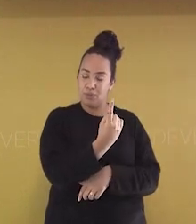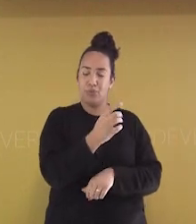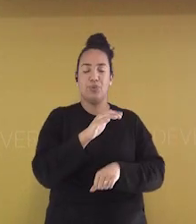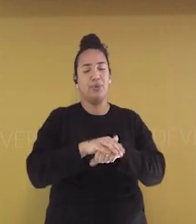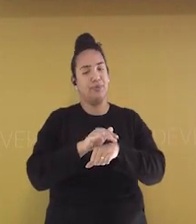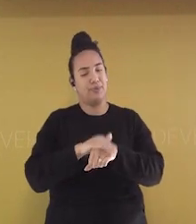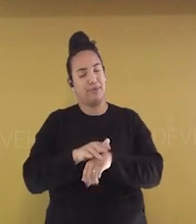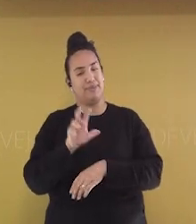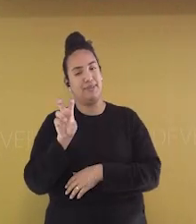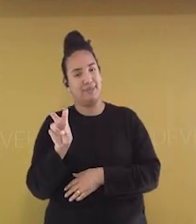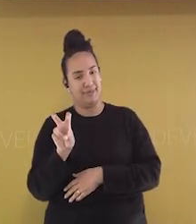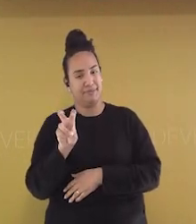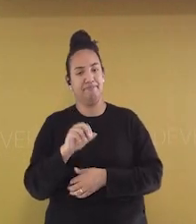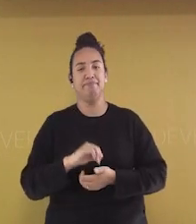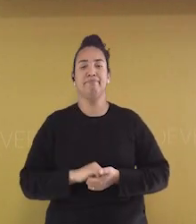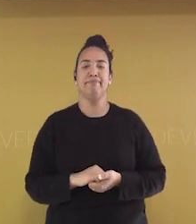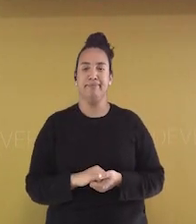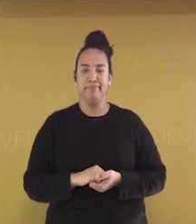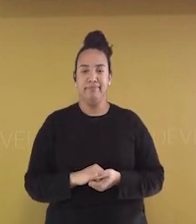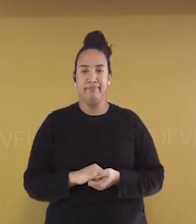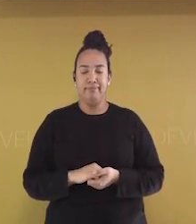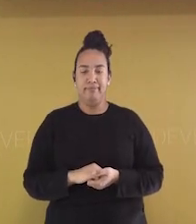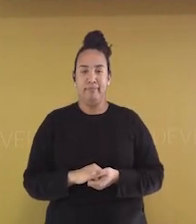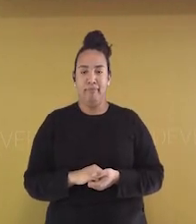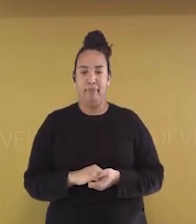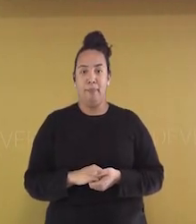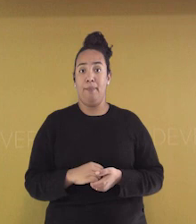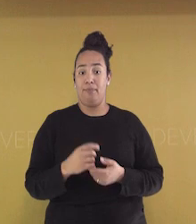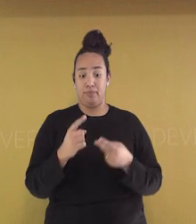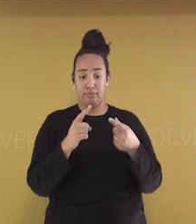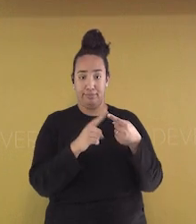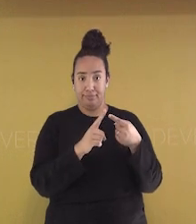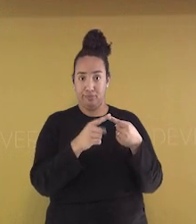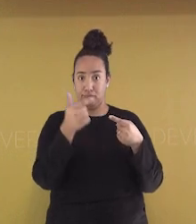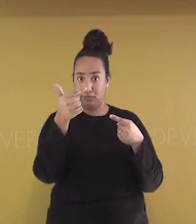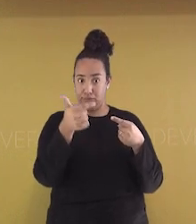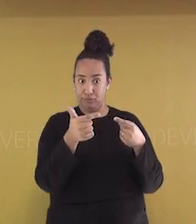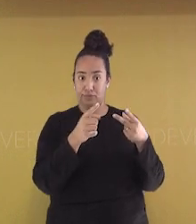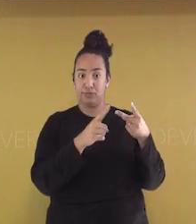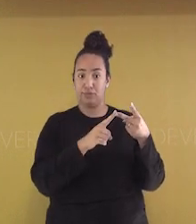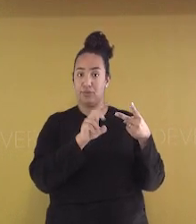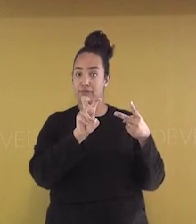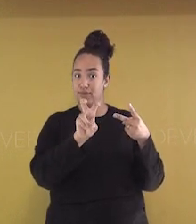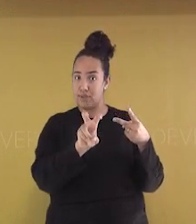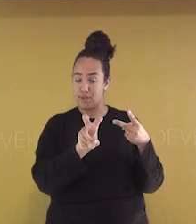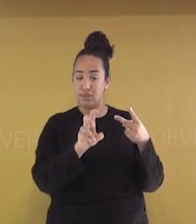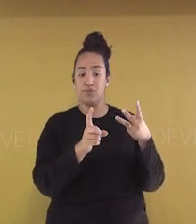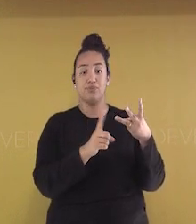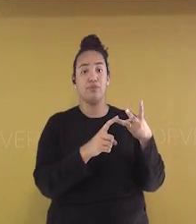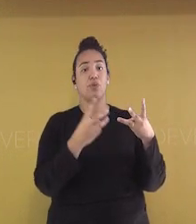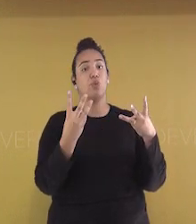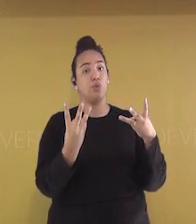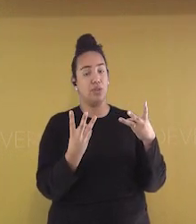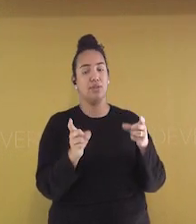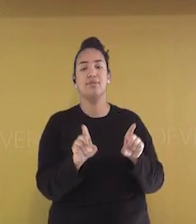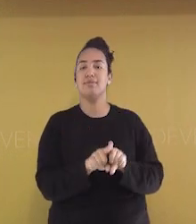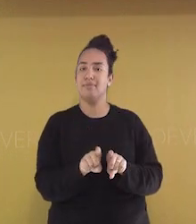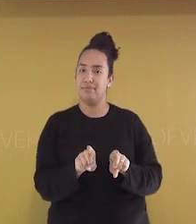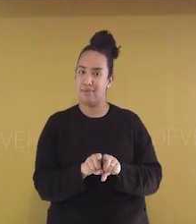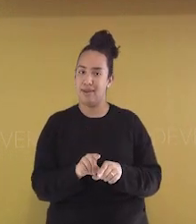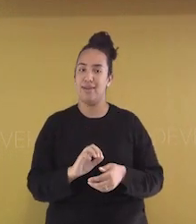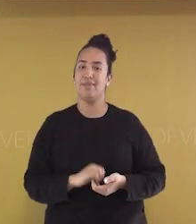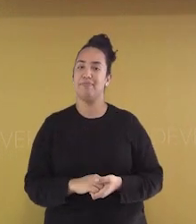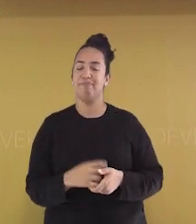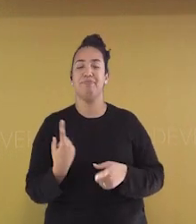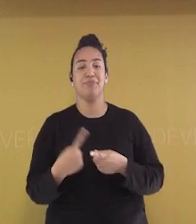próprio 5. Além do 2, que já vimos, e do 5, o 3 também é um número primo, pois